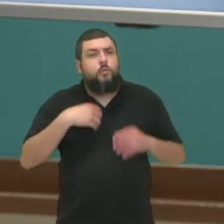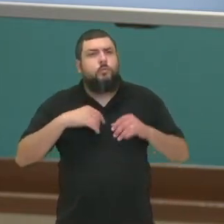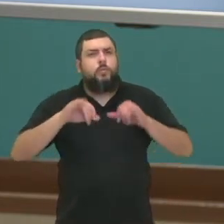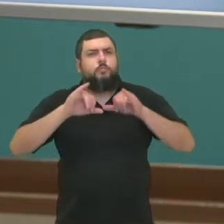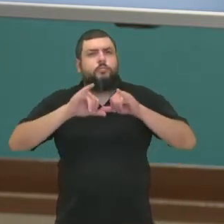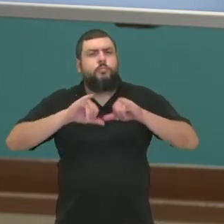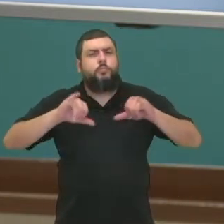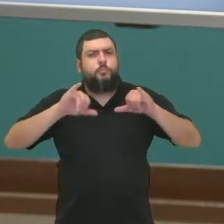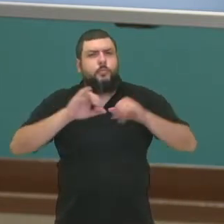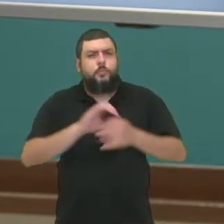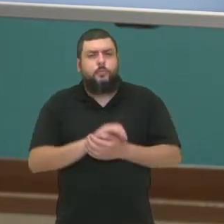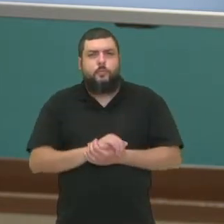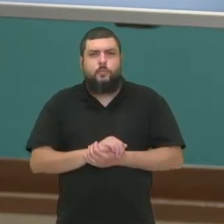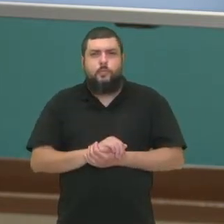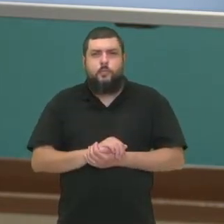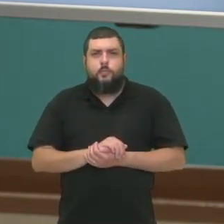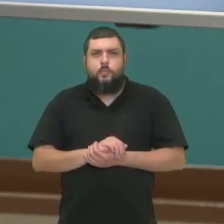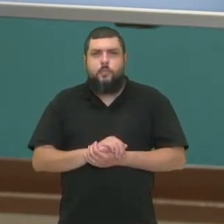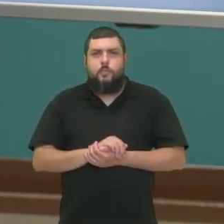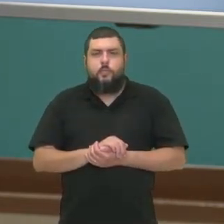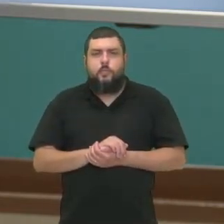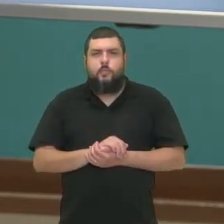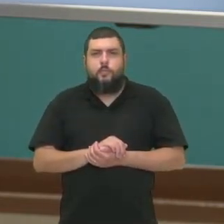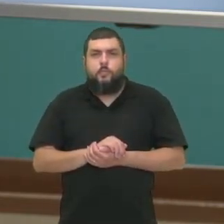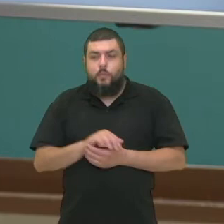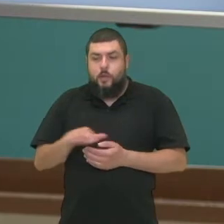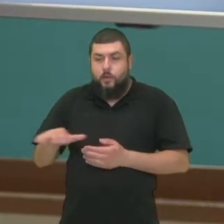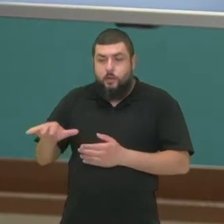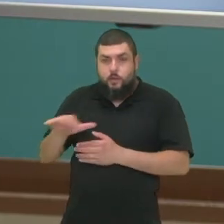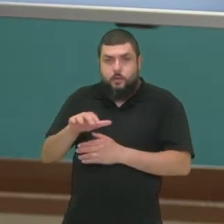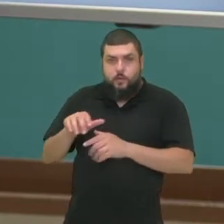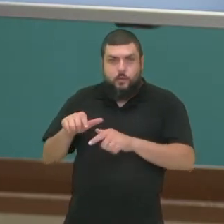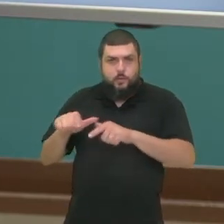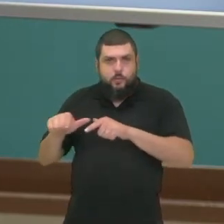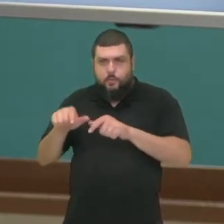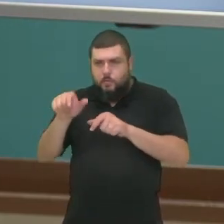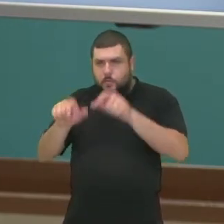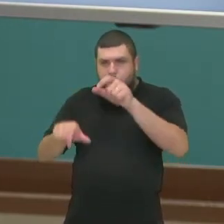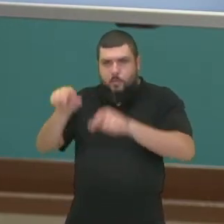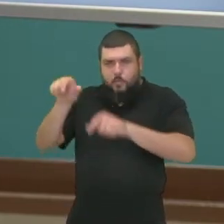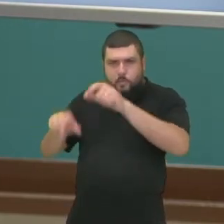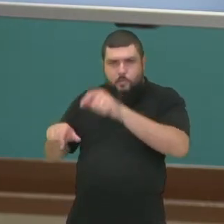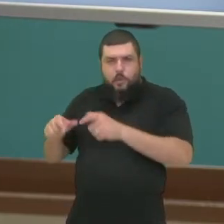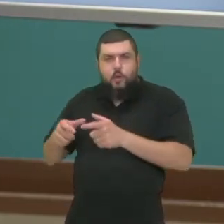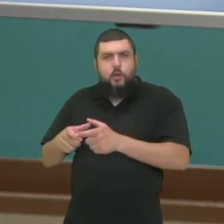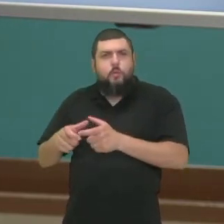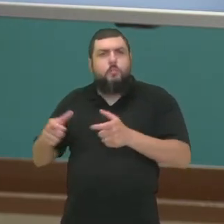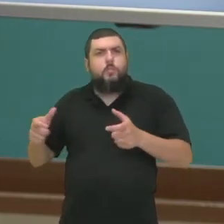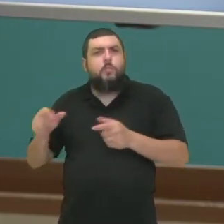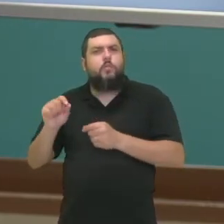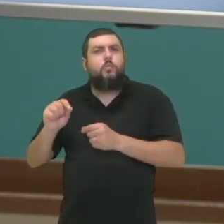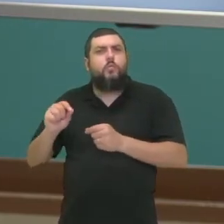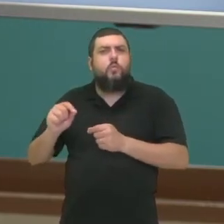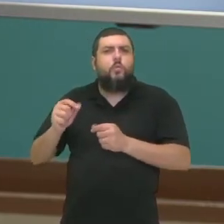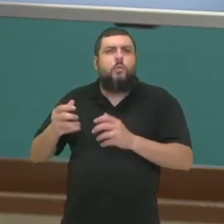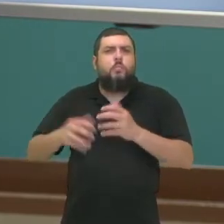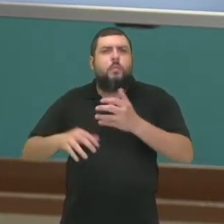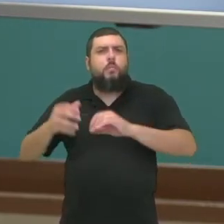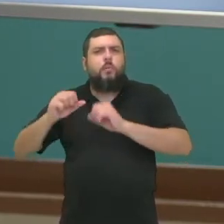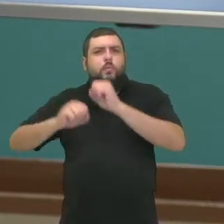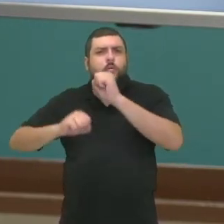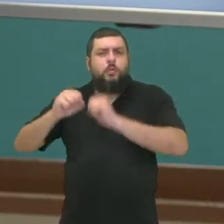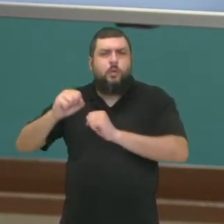aqui. Dos trabalhadores urbanos resgatados, a maioria trabalhava no comércio varejista e na montagem industrial. Eram